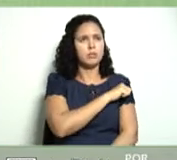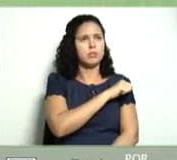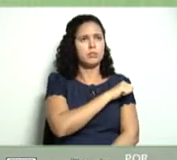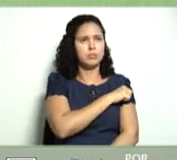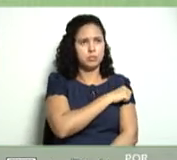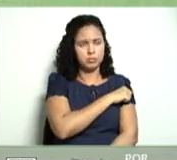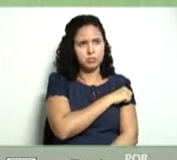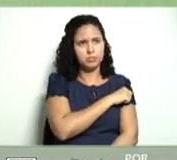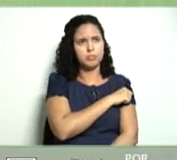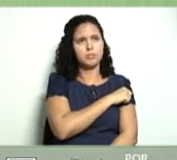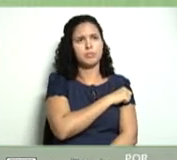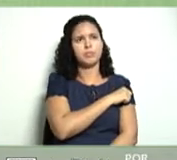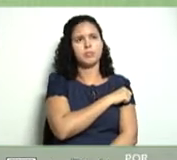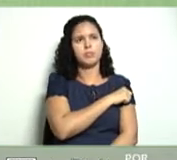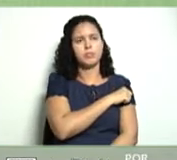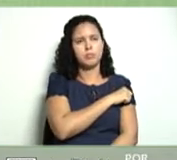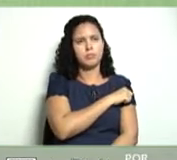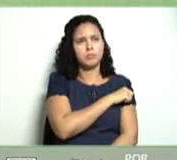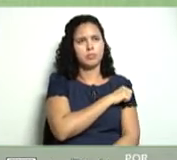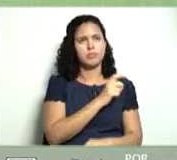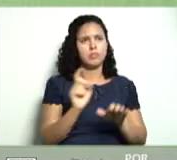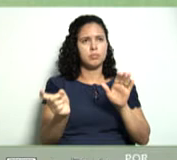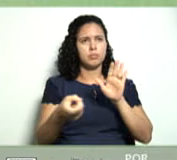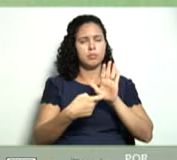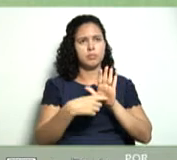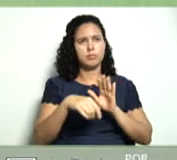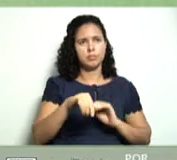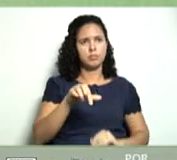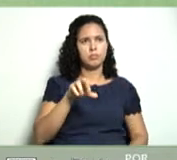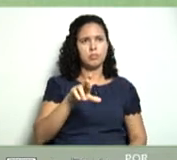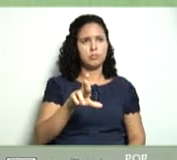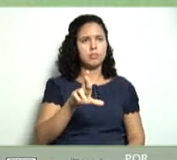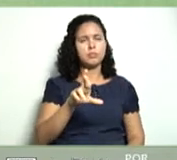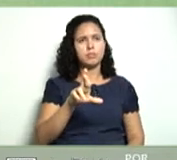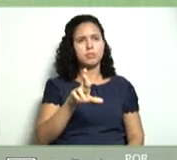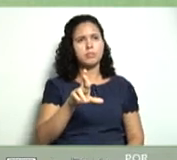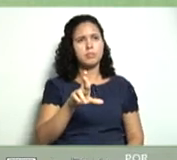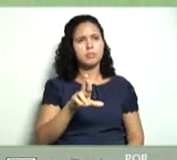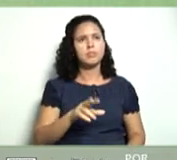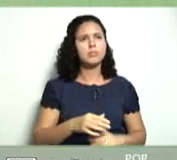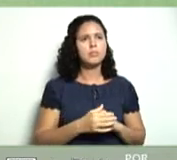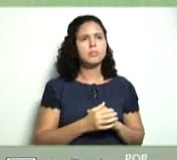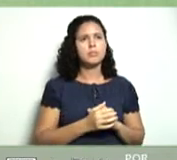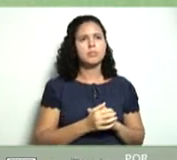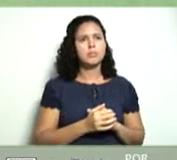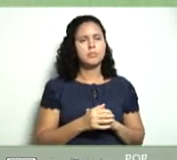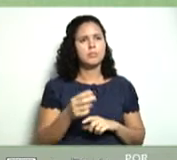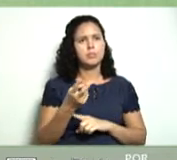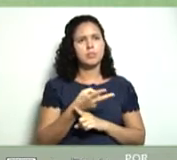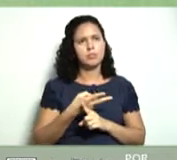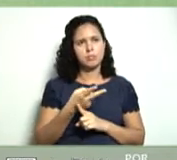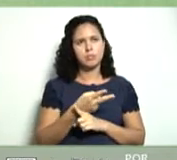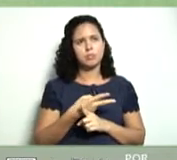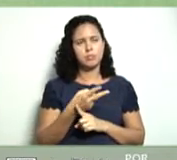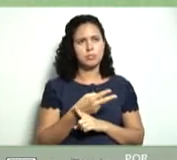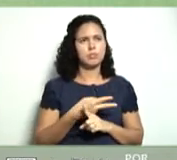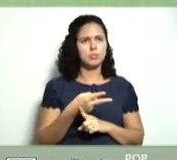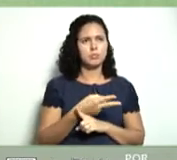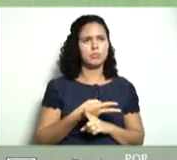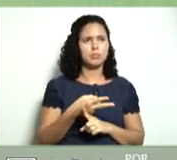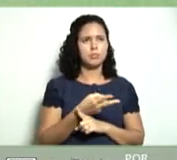texto personalizado não deixamos mais atraente é o digitei aluno ele vai fazer algumas buscas aqui ó